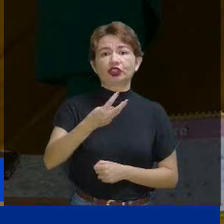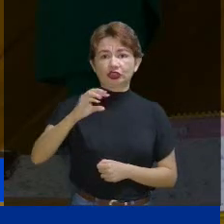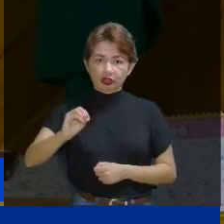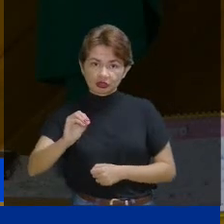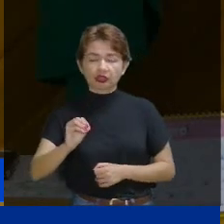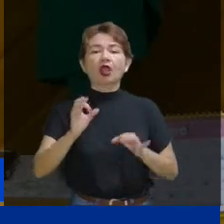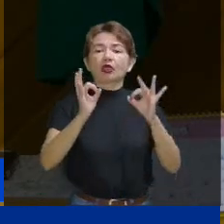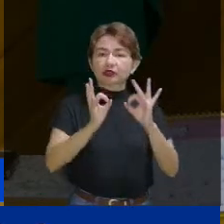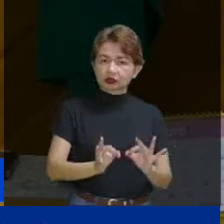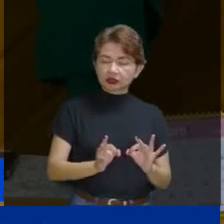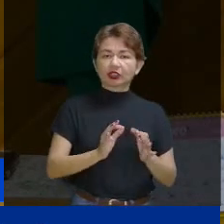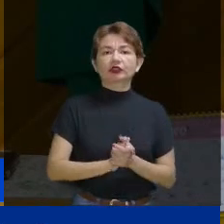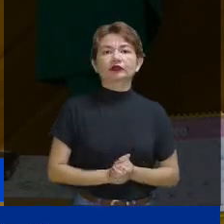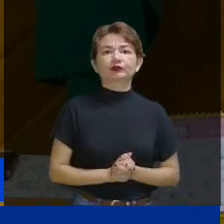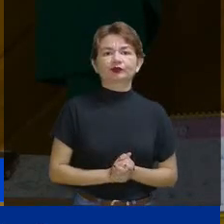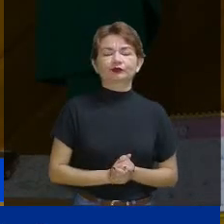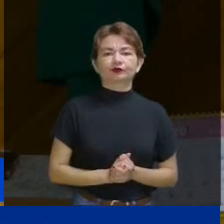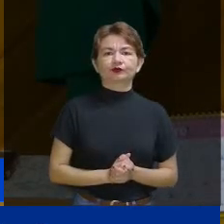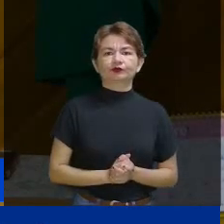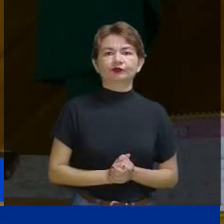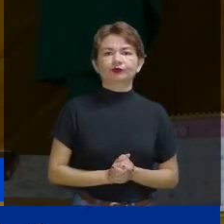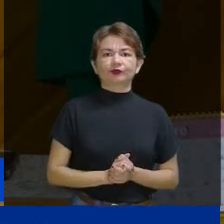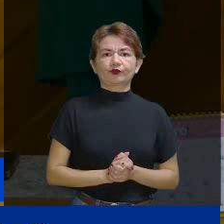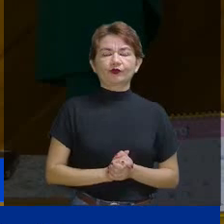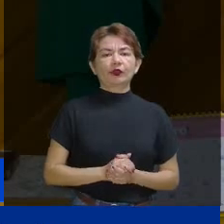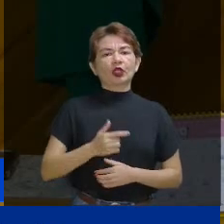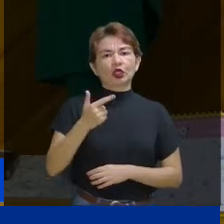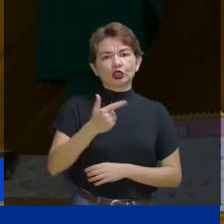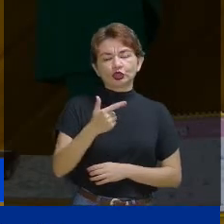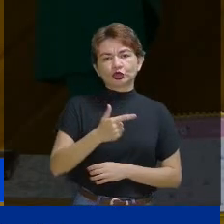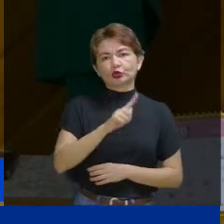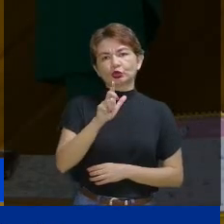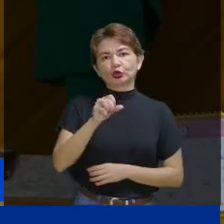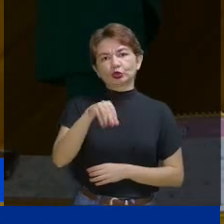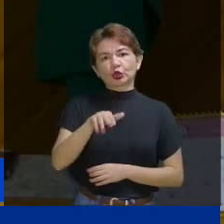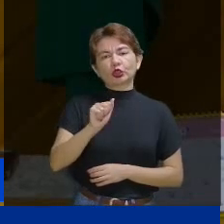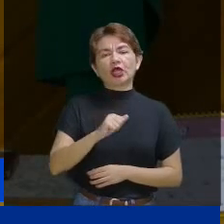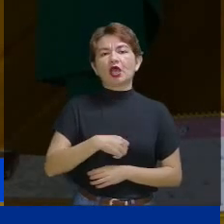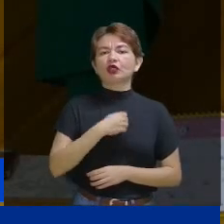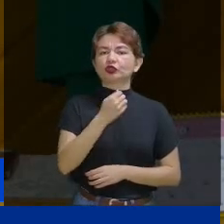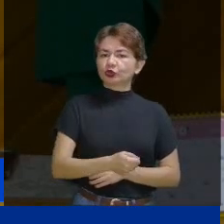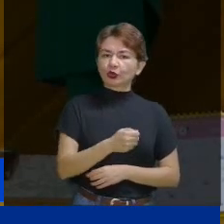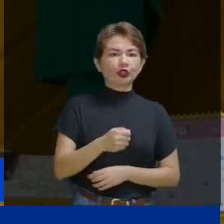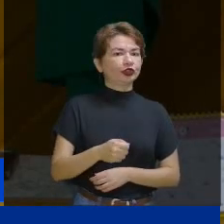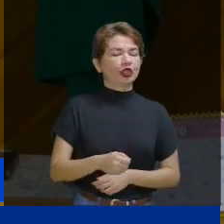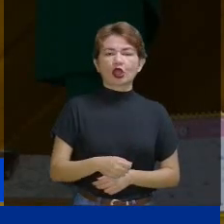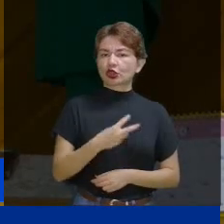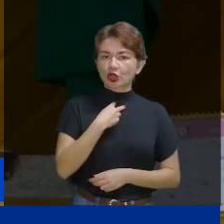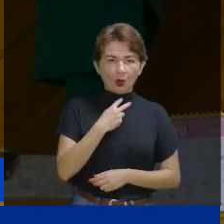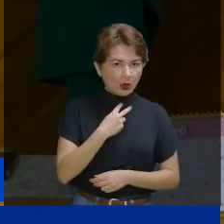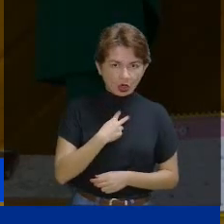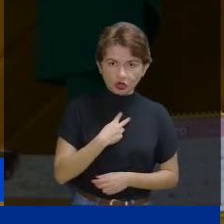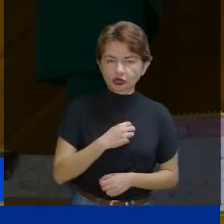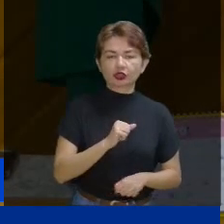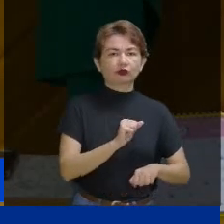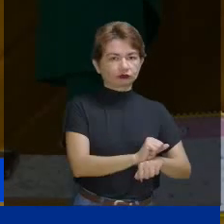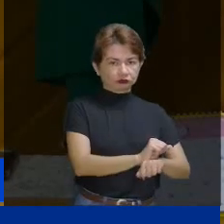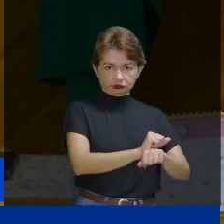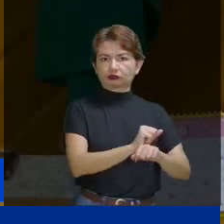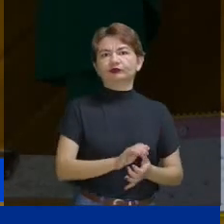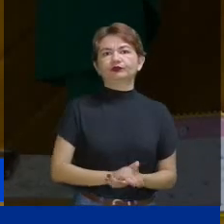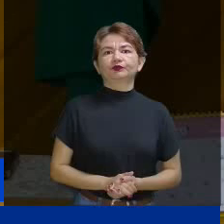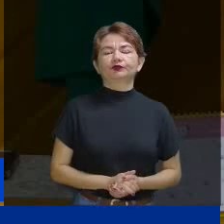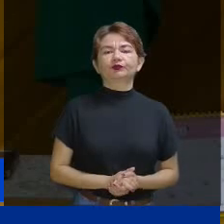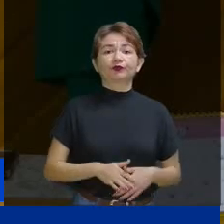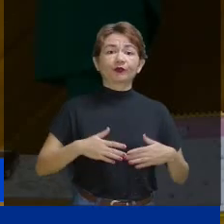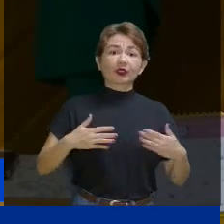houve efetivamente o declínio da competência a partir da implementação do juízo de garantias. Subsidiariamente, há